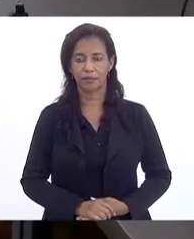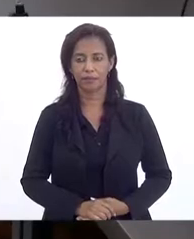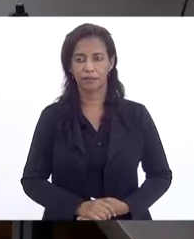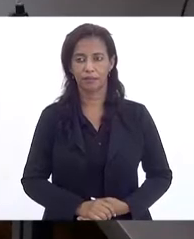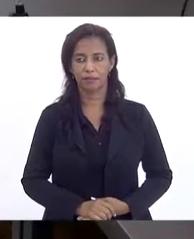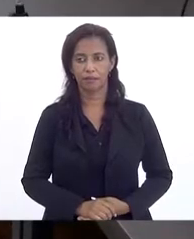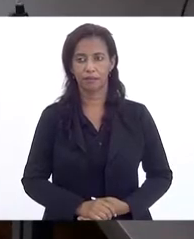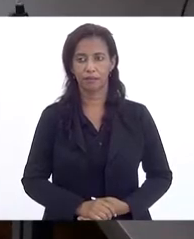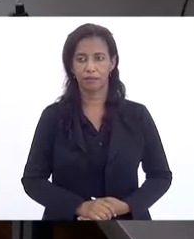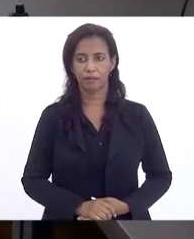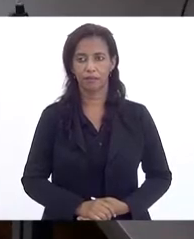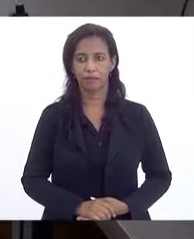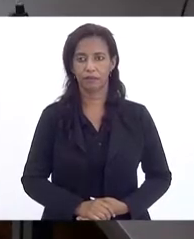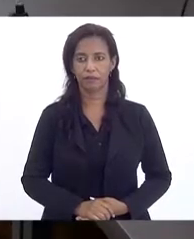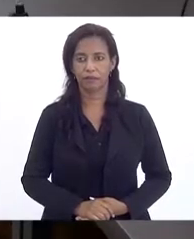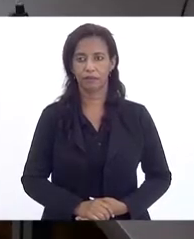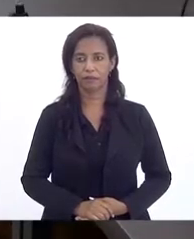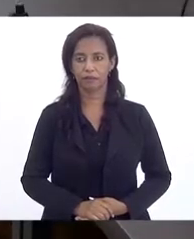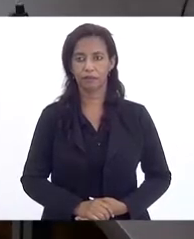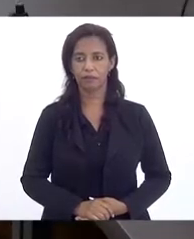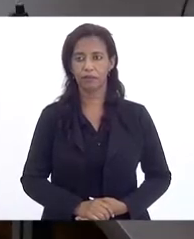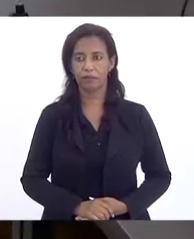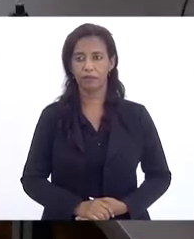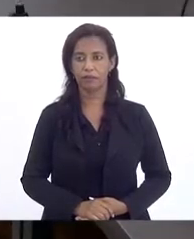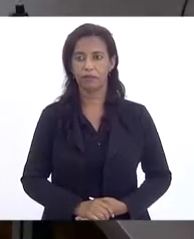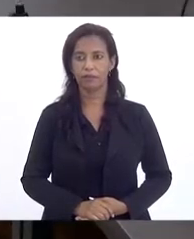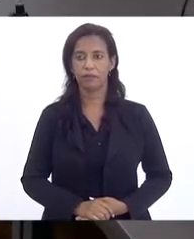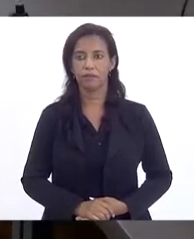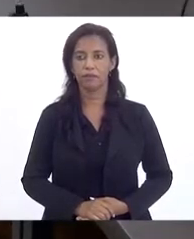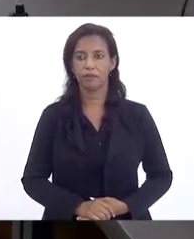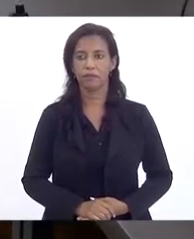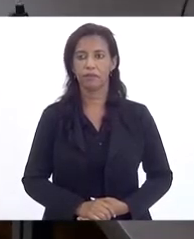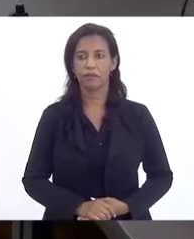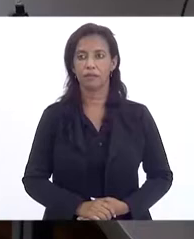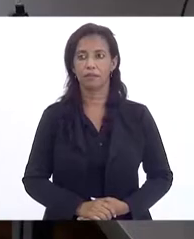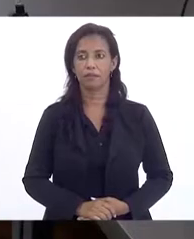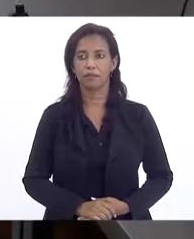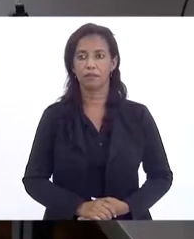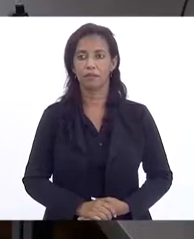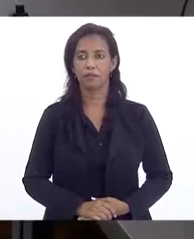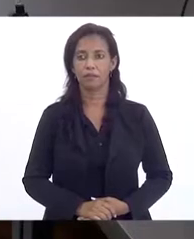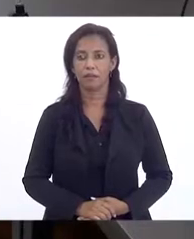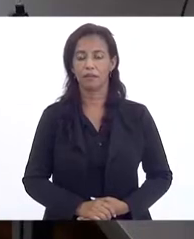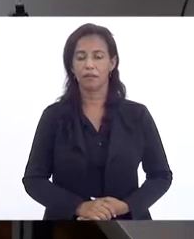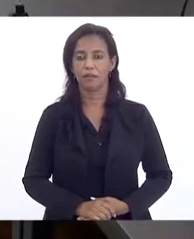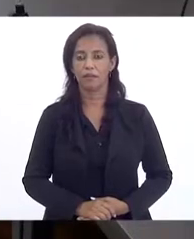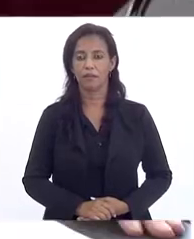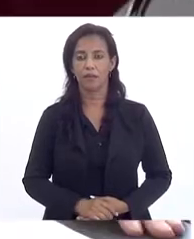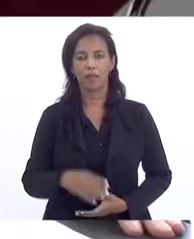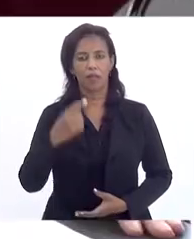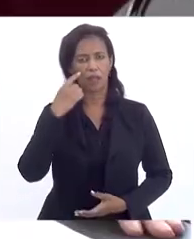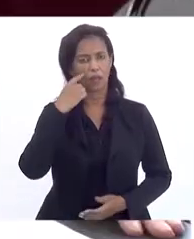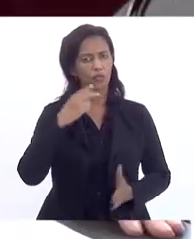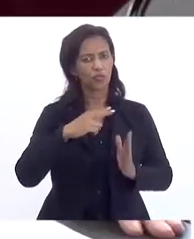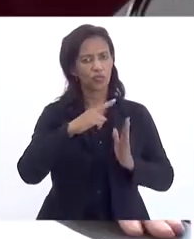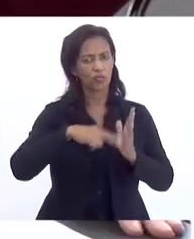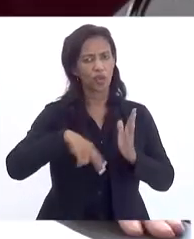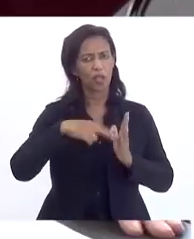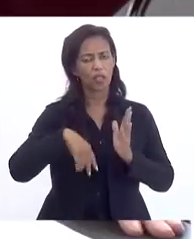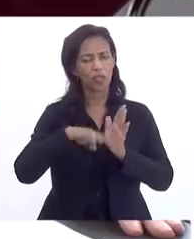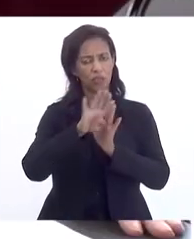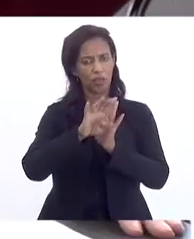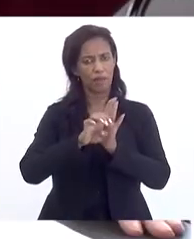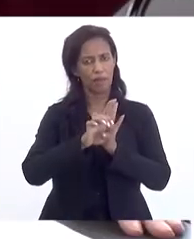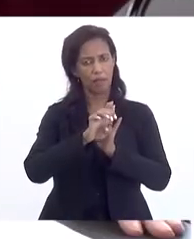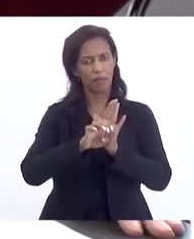Não, está na pauta não, Mink. Não? Não está na pauta não. Eu já li a pauta, já emendei tudo que